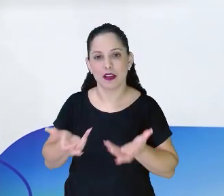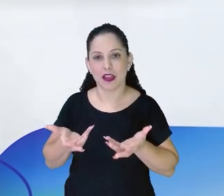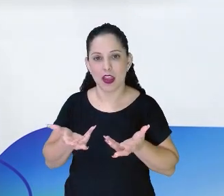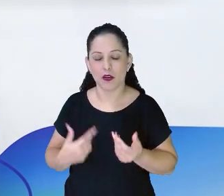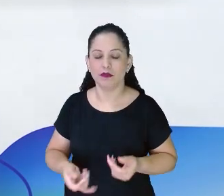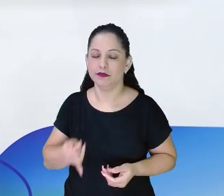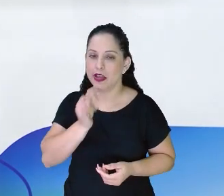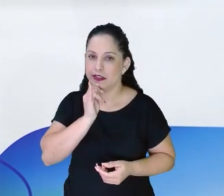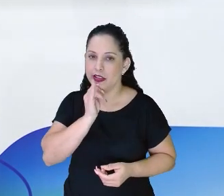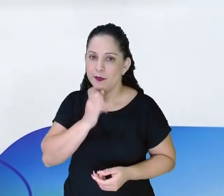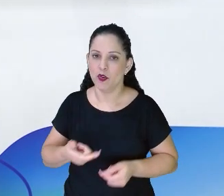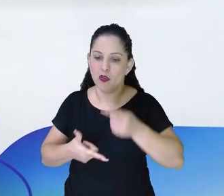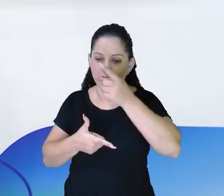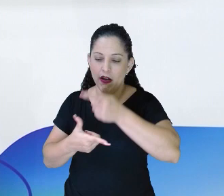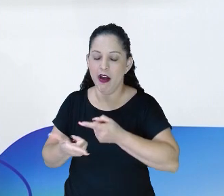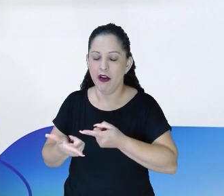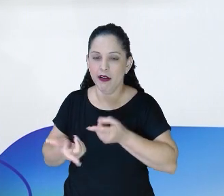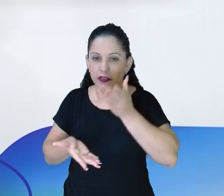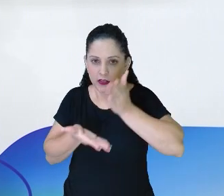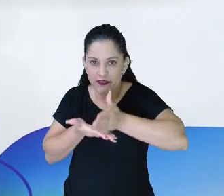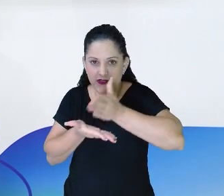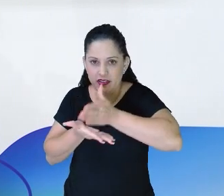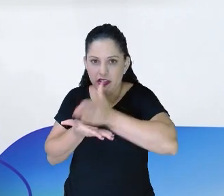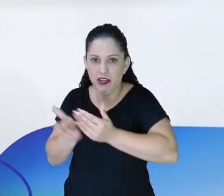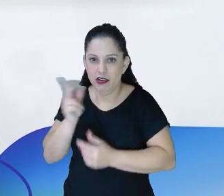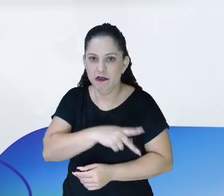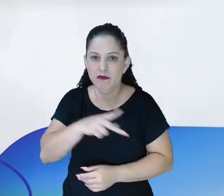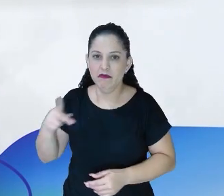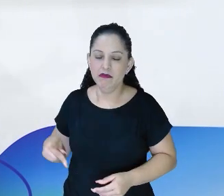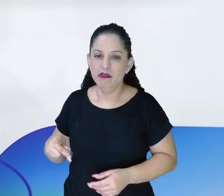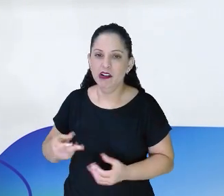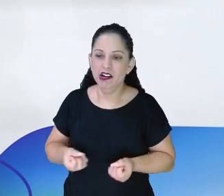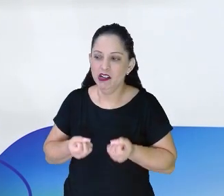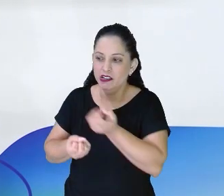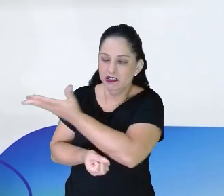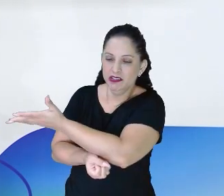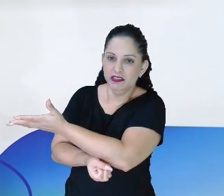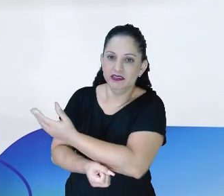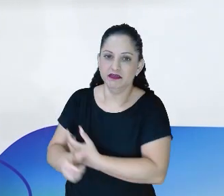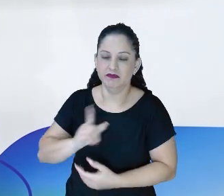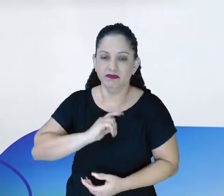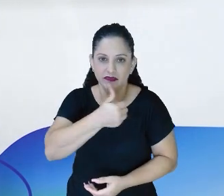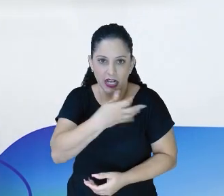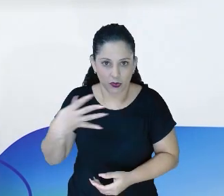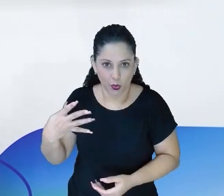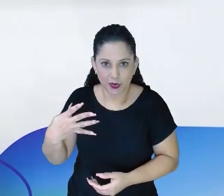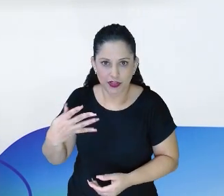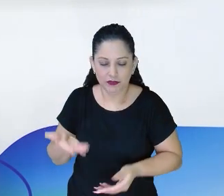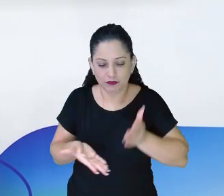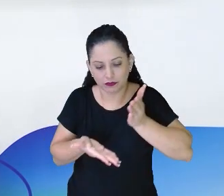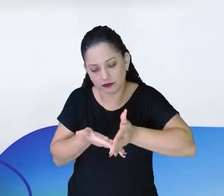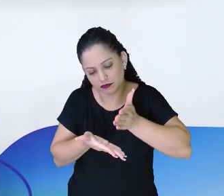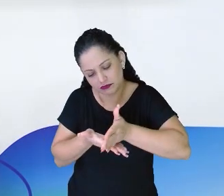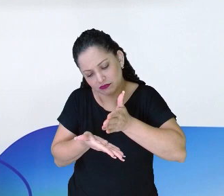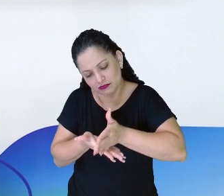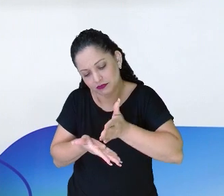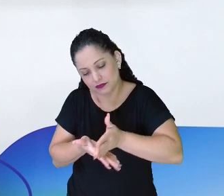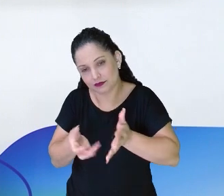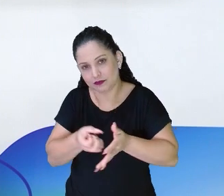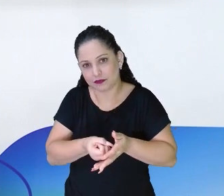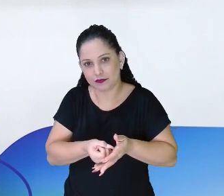com a professora Abigail. Eu tenho os 14 e quero dividir esses lápis com ela. Dividir de